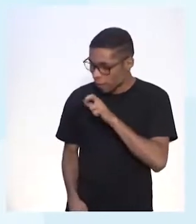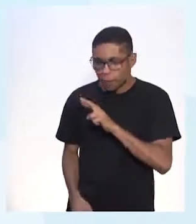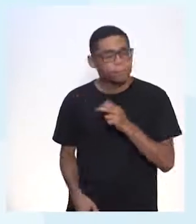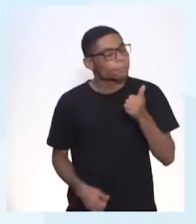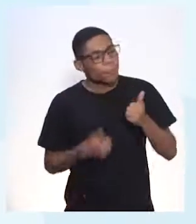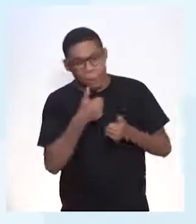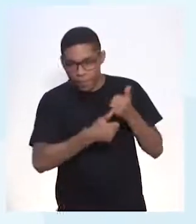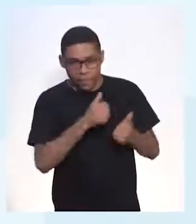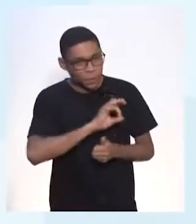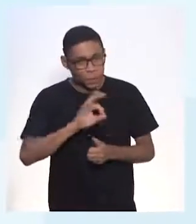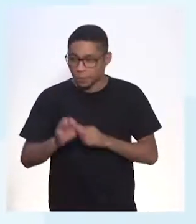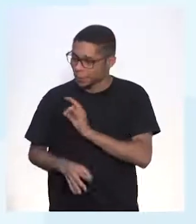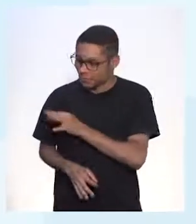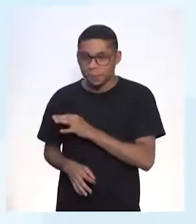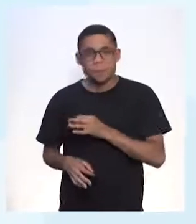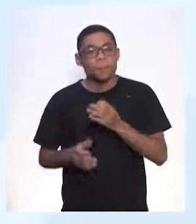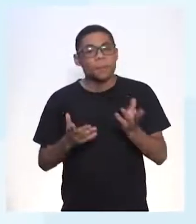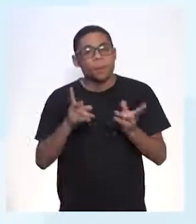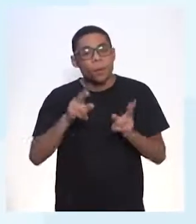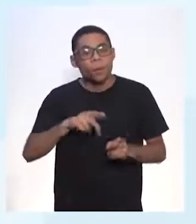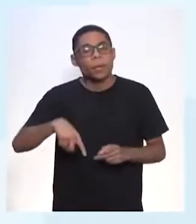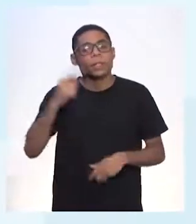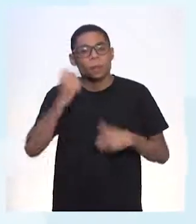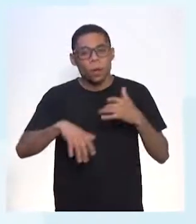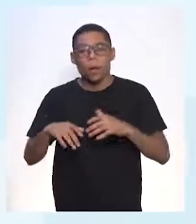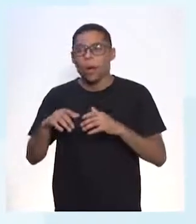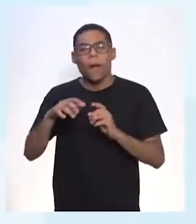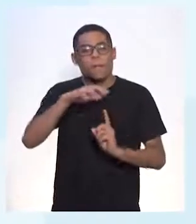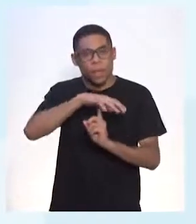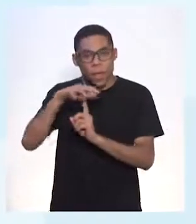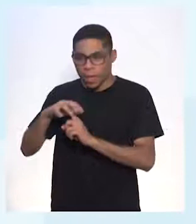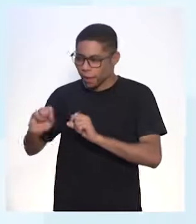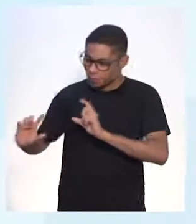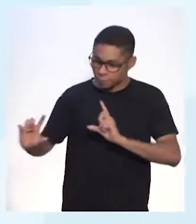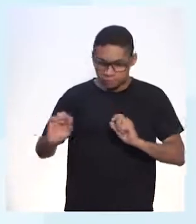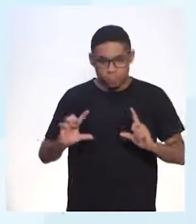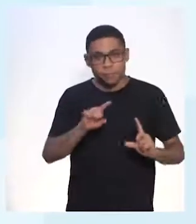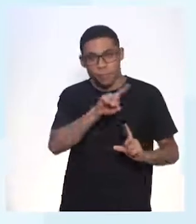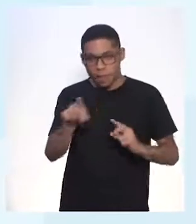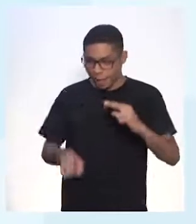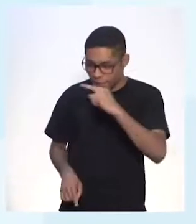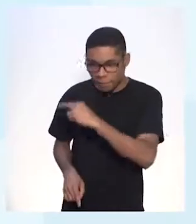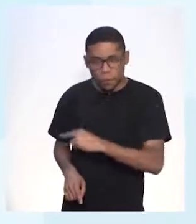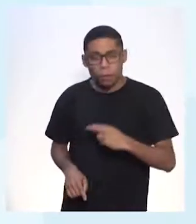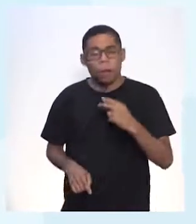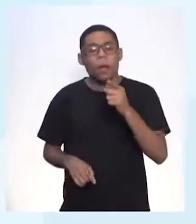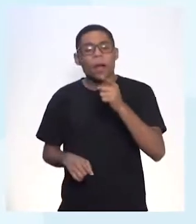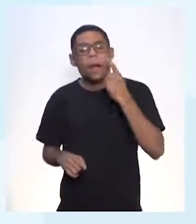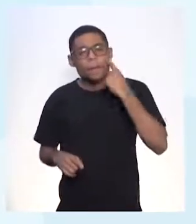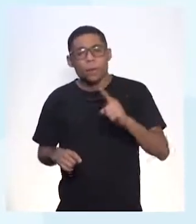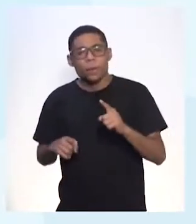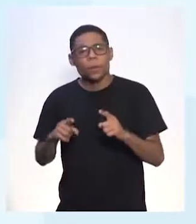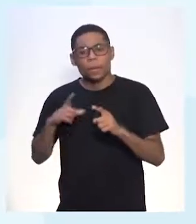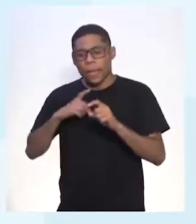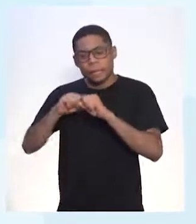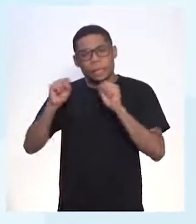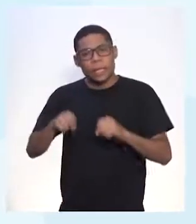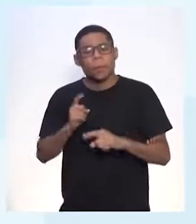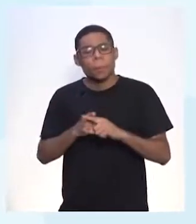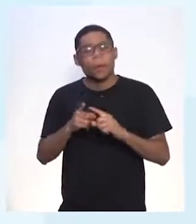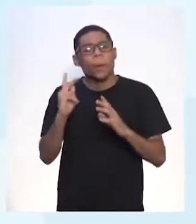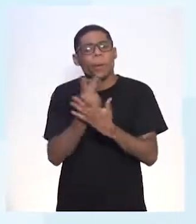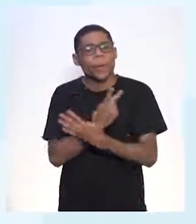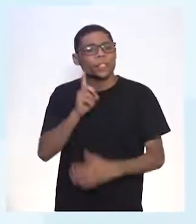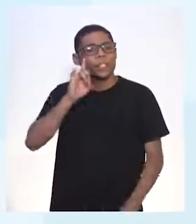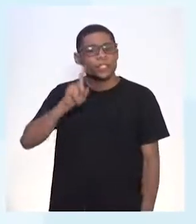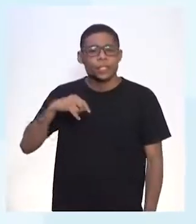essa ideia aqui, por isso que a gente trouxe essa ideia da feira, vocês montarem esse sistema, porque acontece no nosso dia a dia, né? Sim.